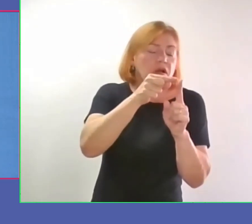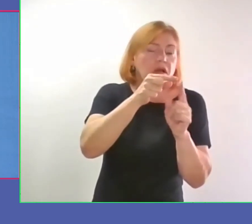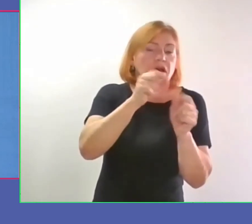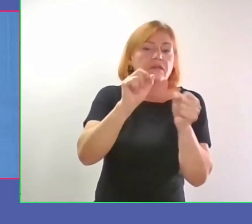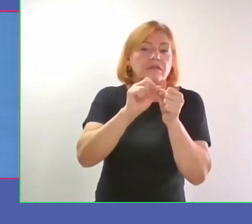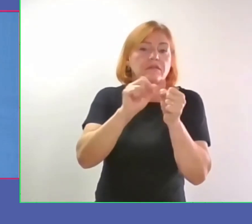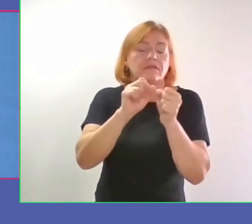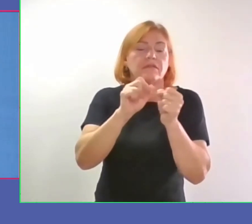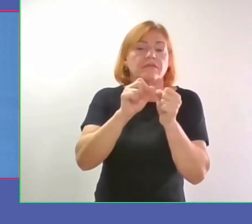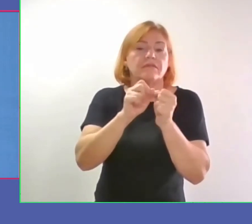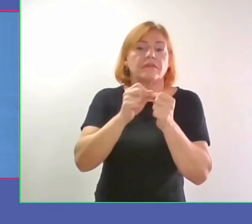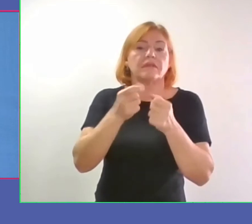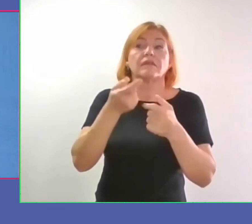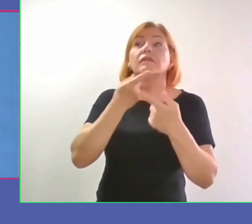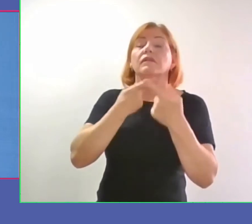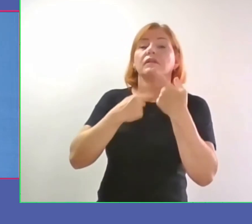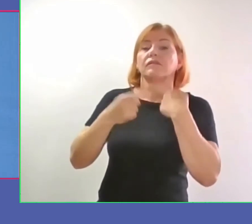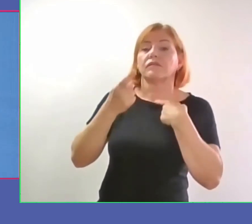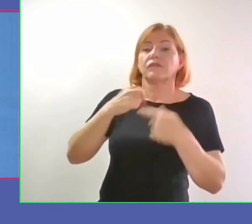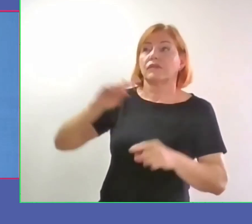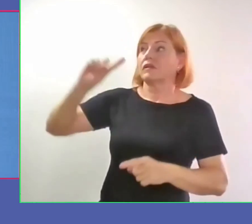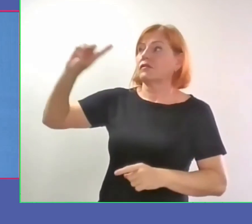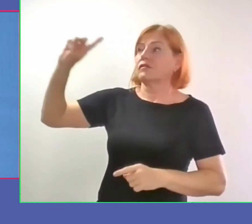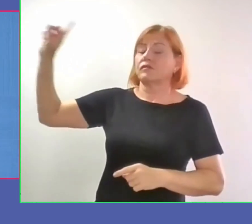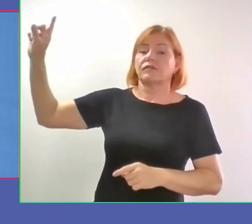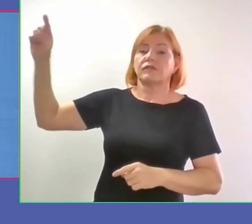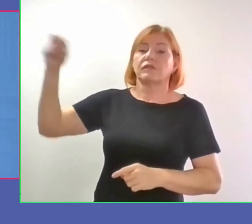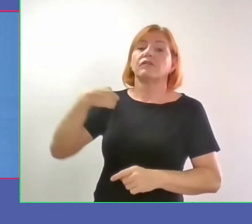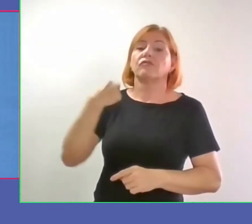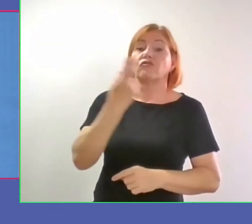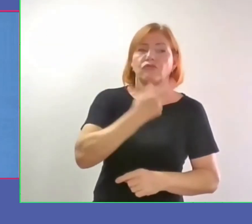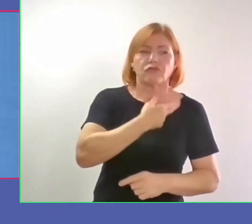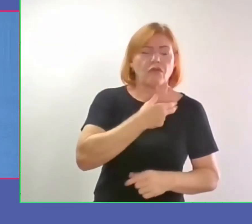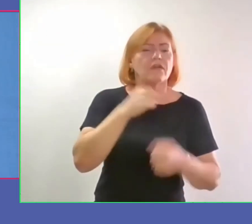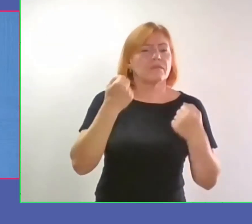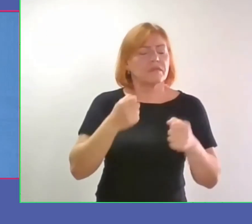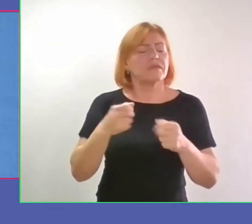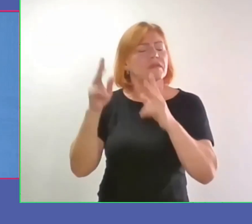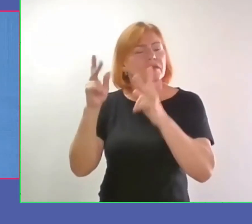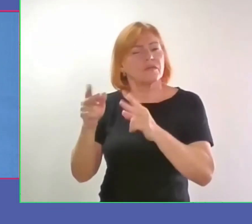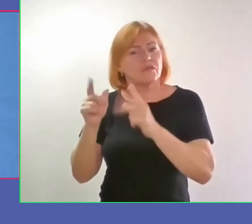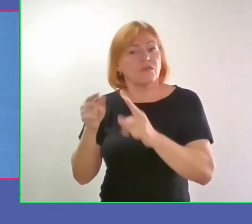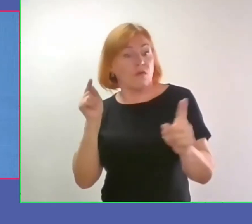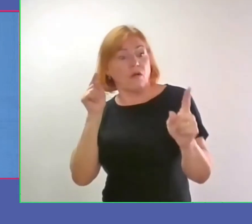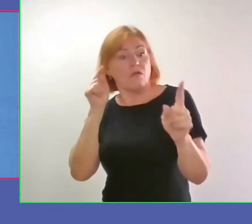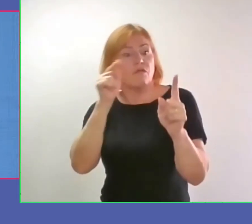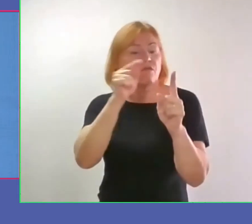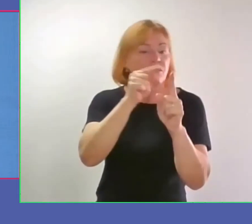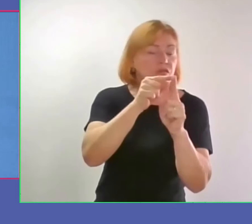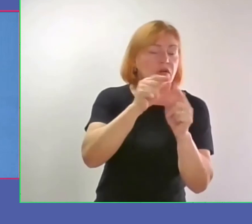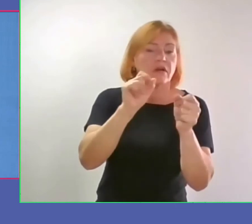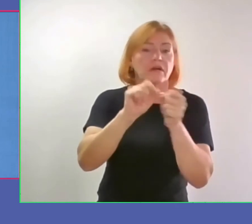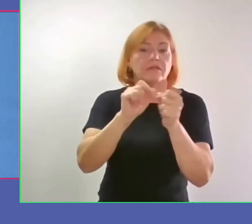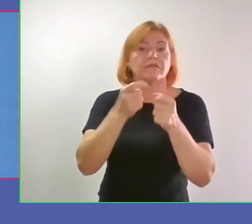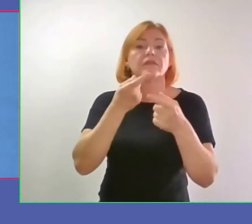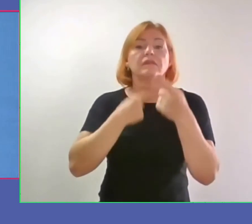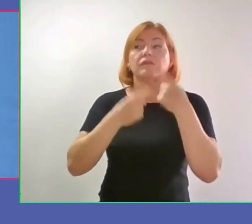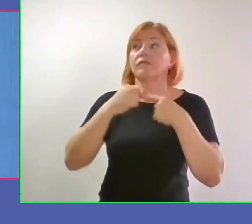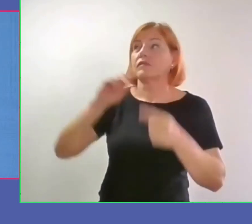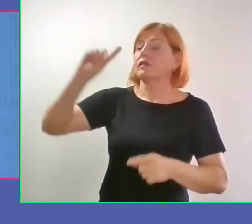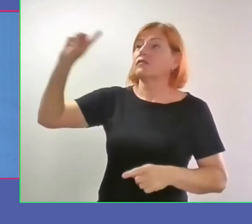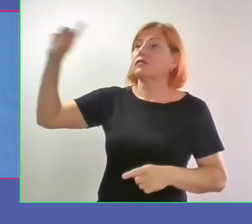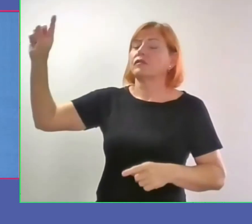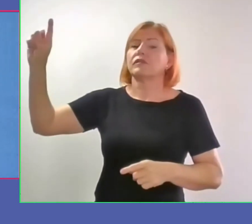em fazer a vontade de Deus. Muito bem, porque a vontade de Deus é que venha o seu reino, né? Mateus